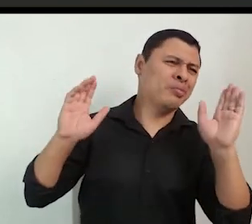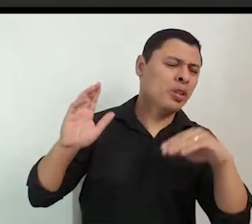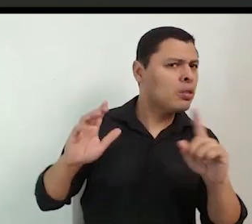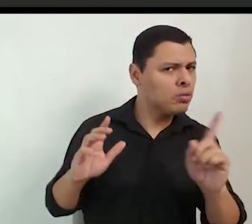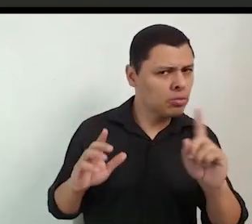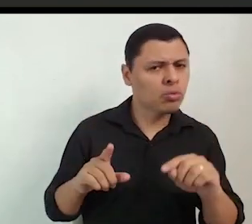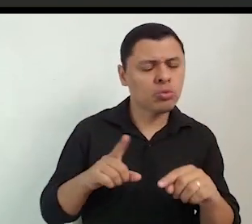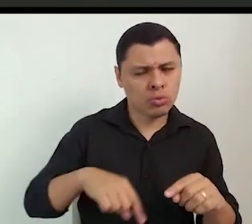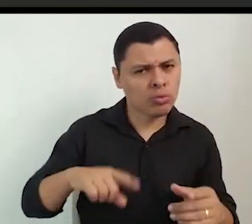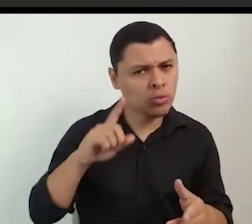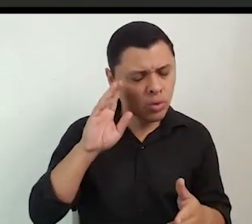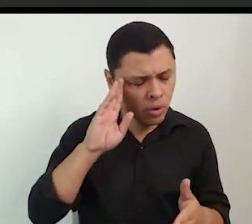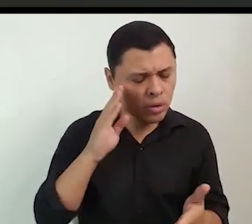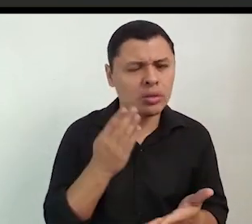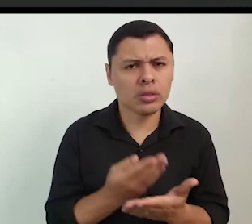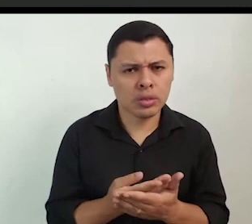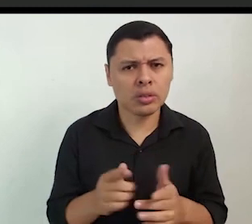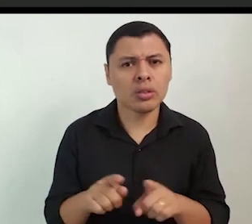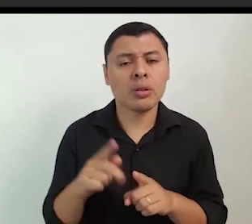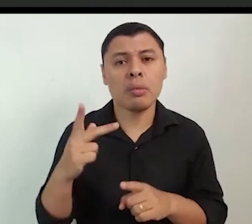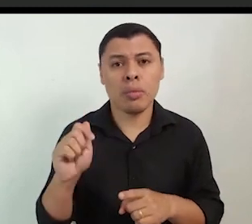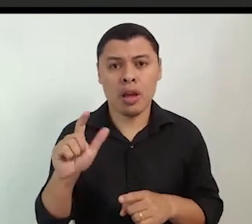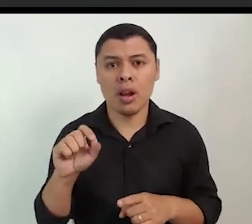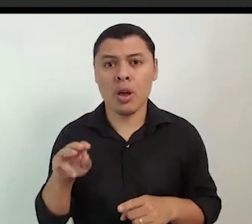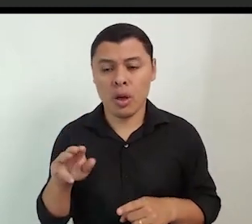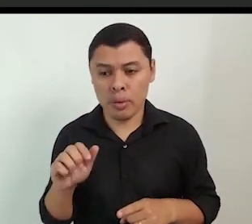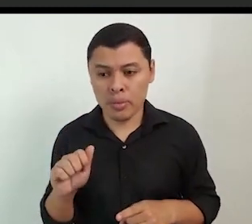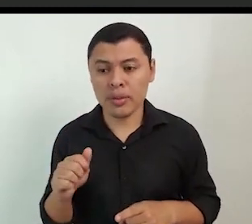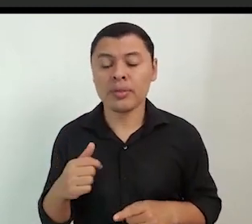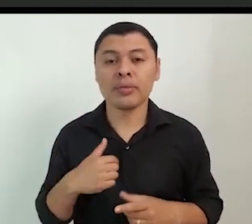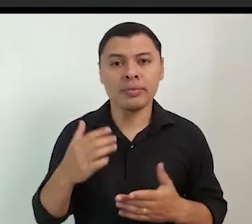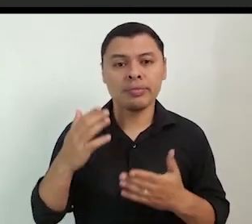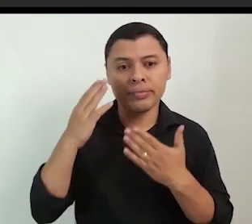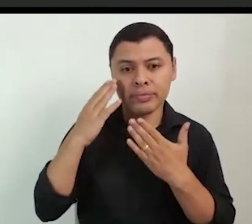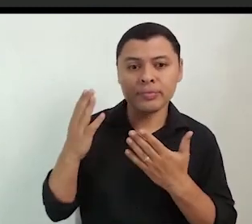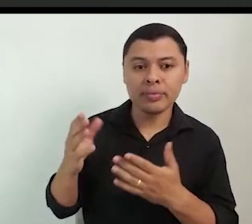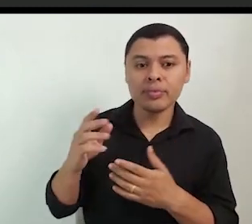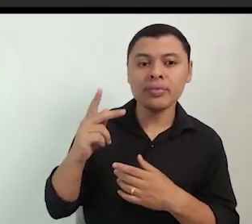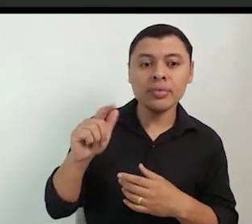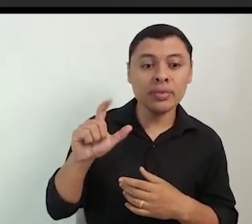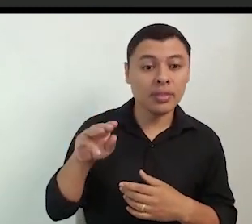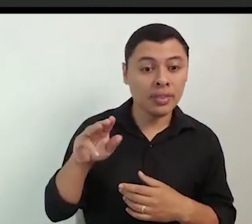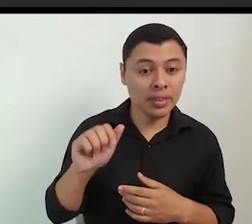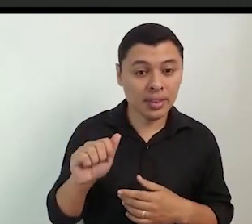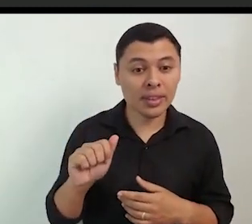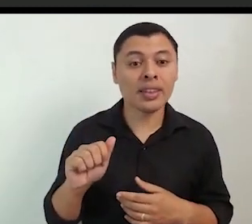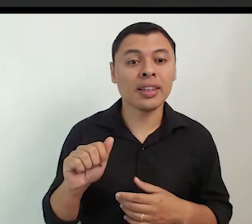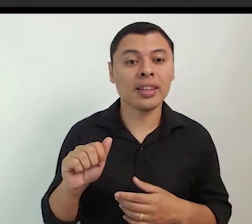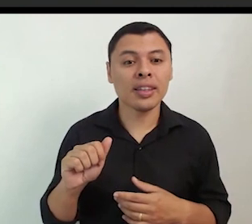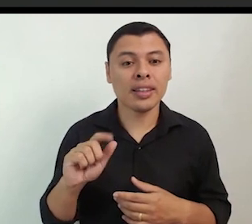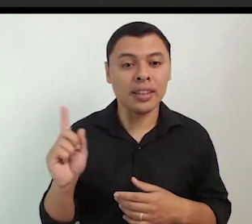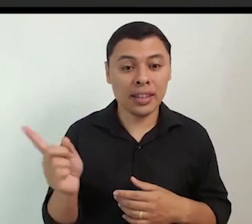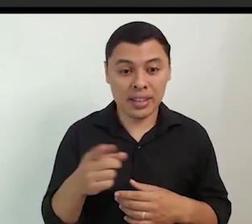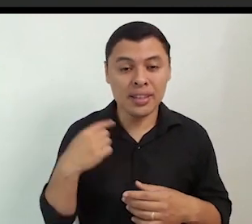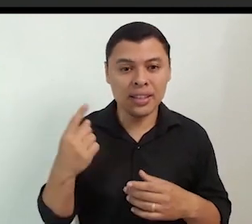missão, assim como a Paloma também. E eu quero passar a palavra para a minha amiga Paloma, para ela fazer as